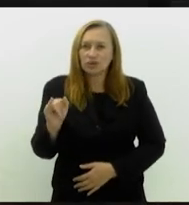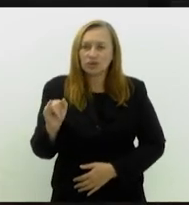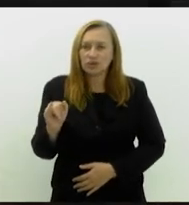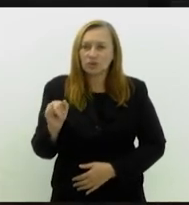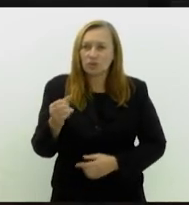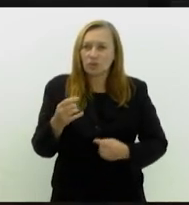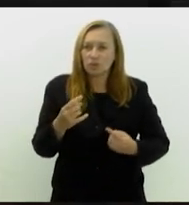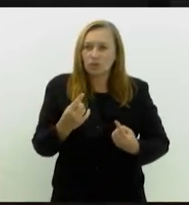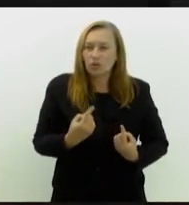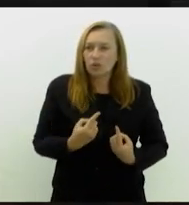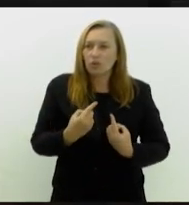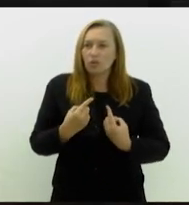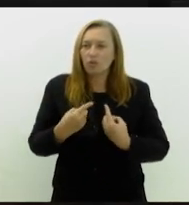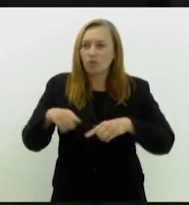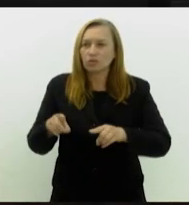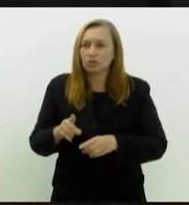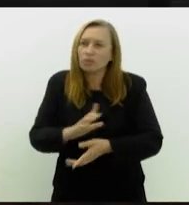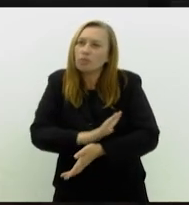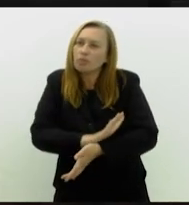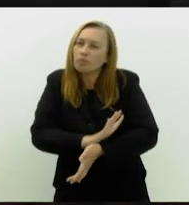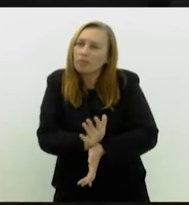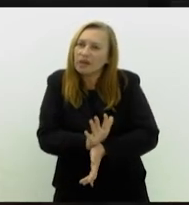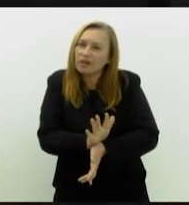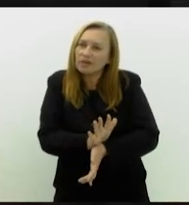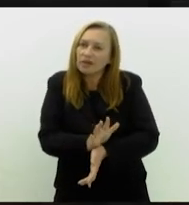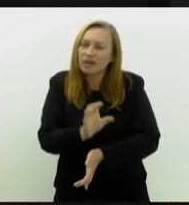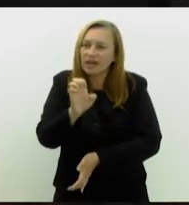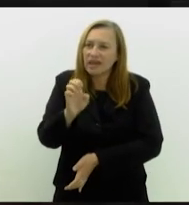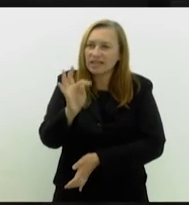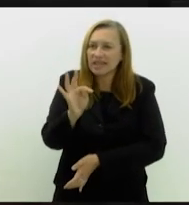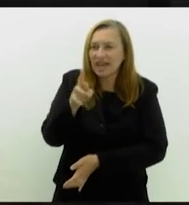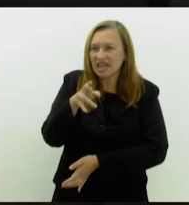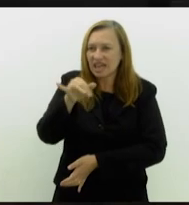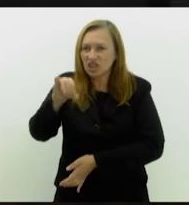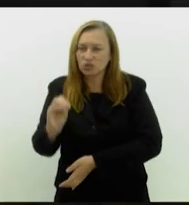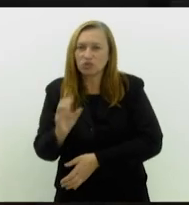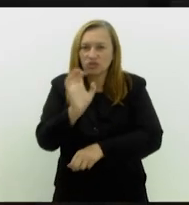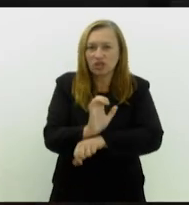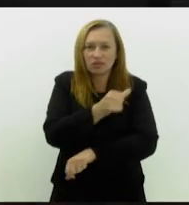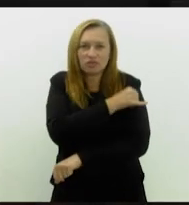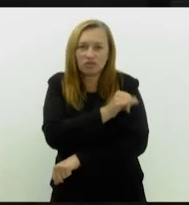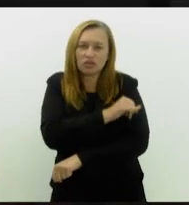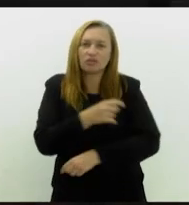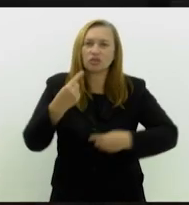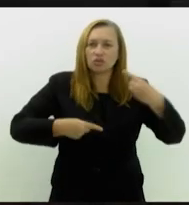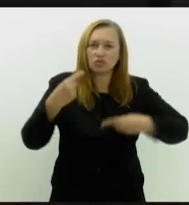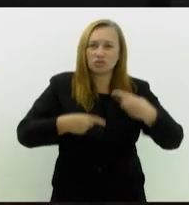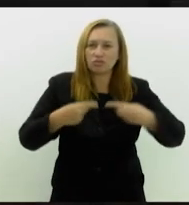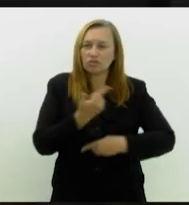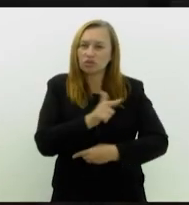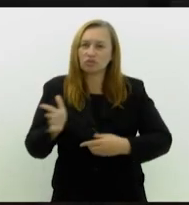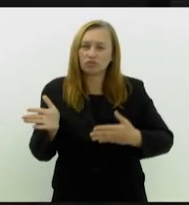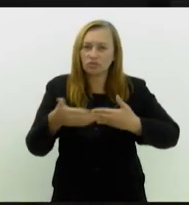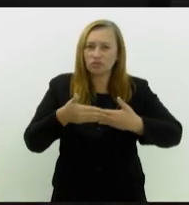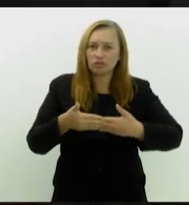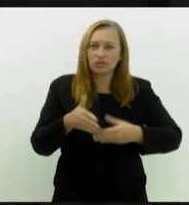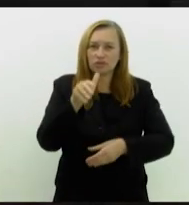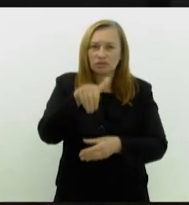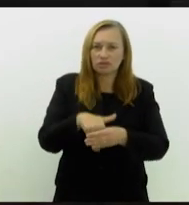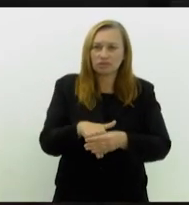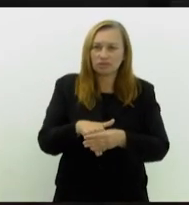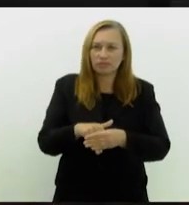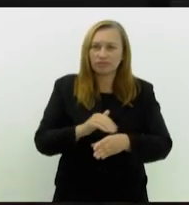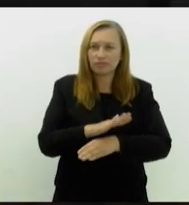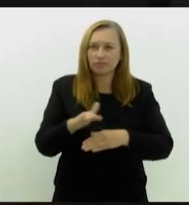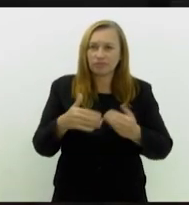combate ao preconceito do etarismo no âmbito do Estado do Rio de Janeiro em discussão não havendo Quem Queira discutir encerrada a